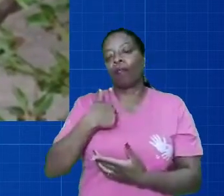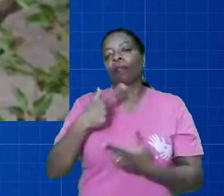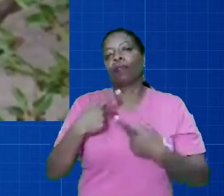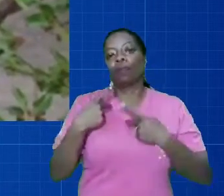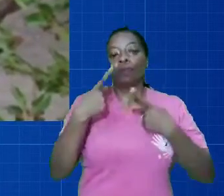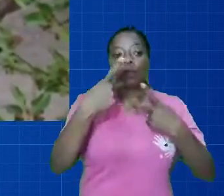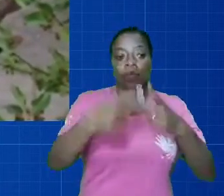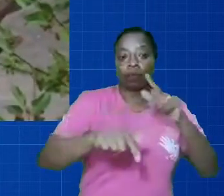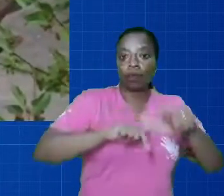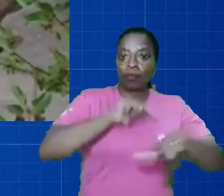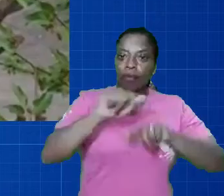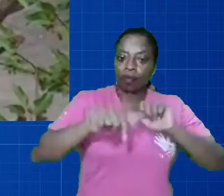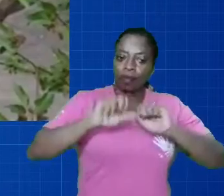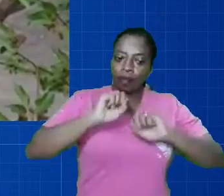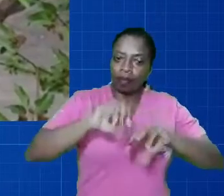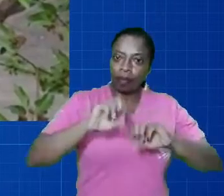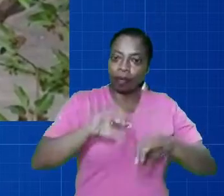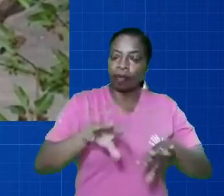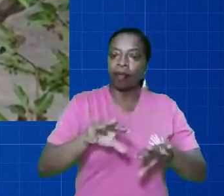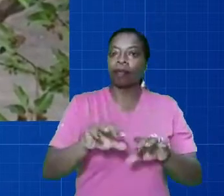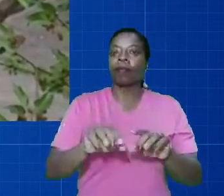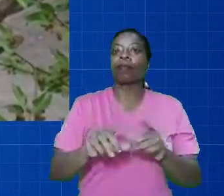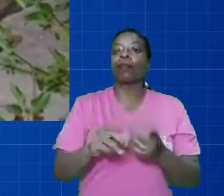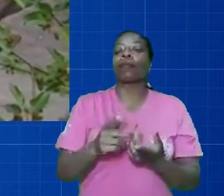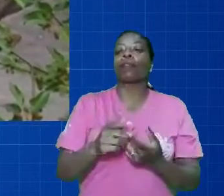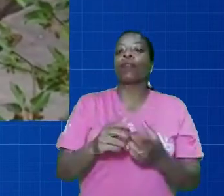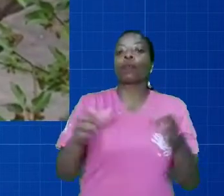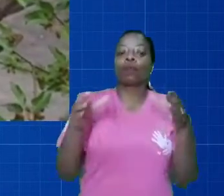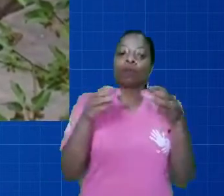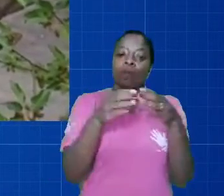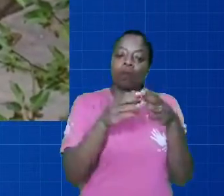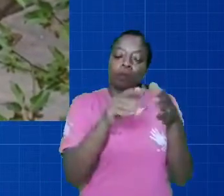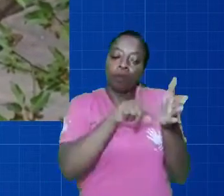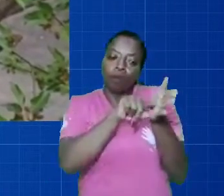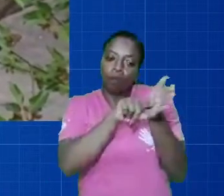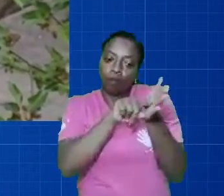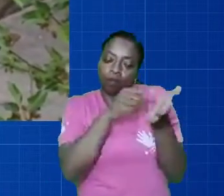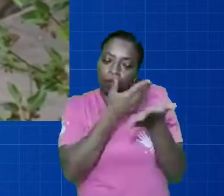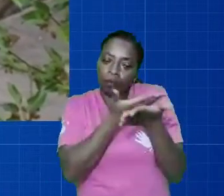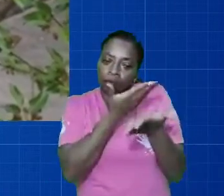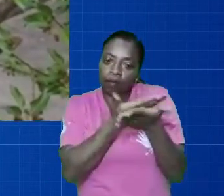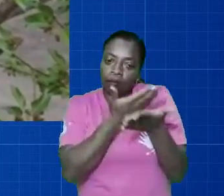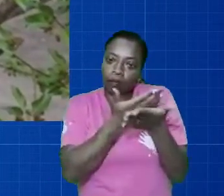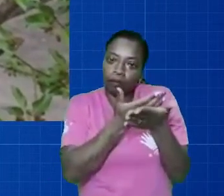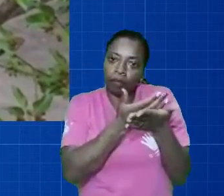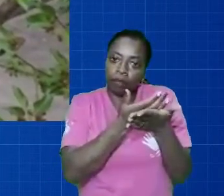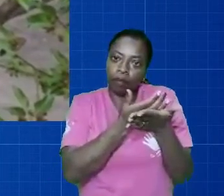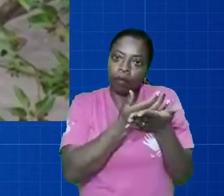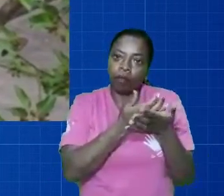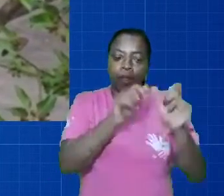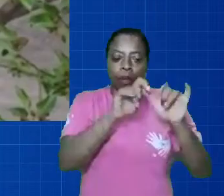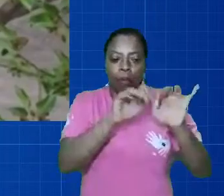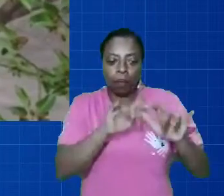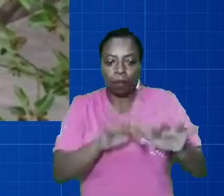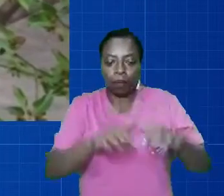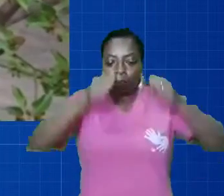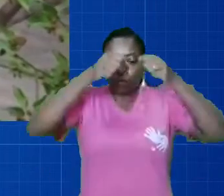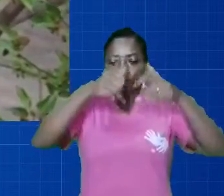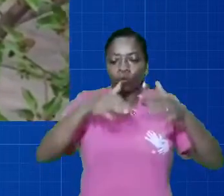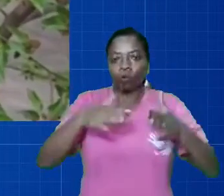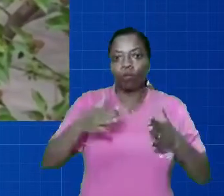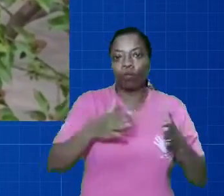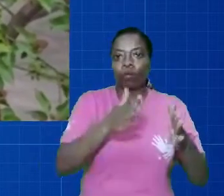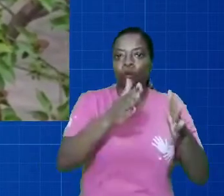participar de um grupo de estudo para a escrita das diretrizes curriculares de arte. E aí isso aconteceu lá